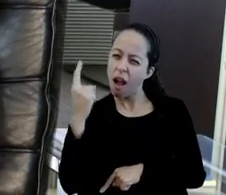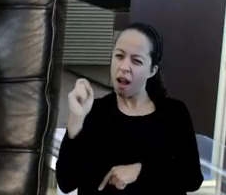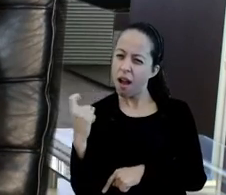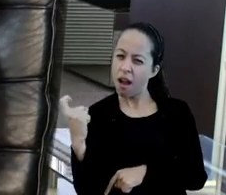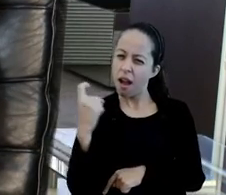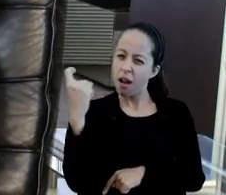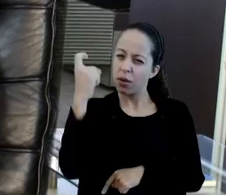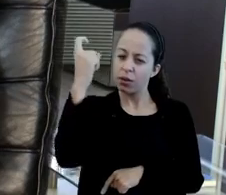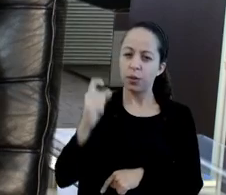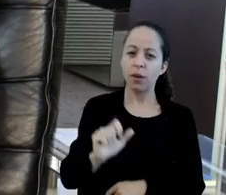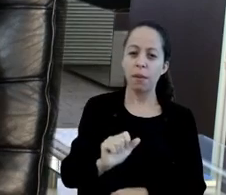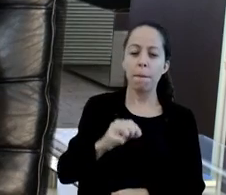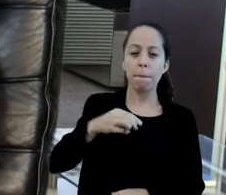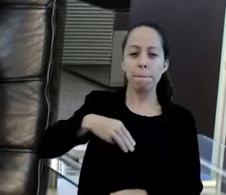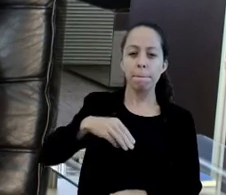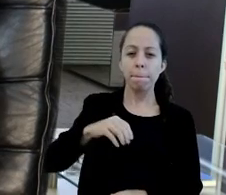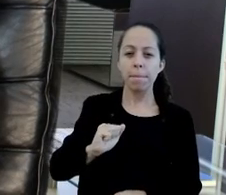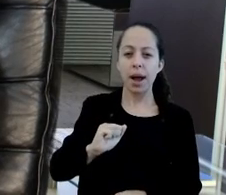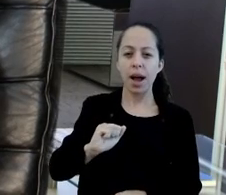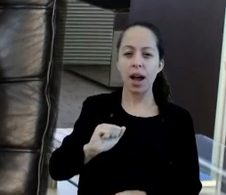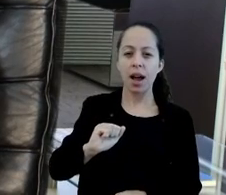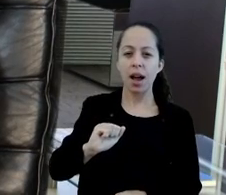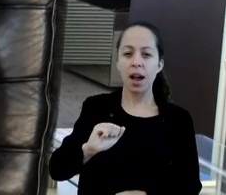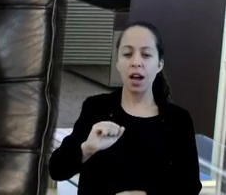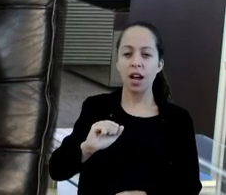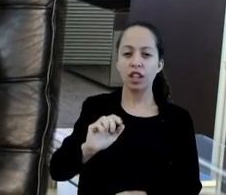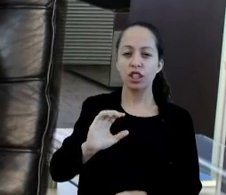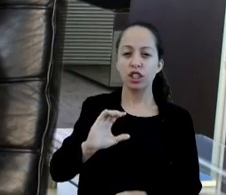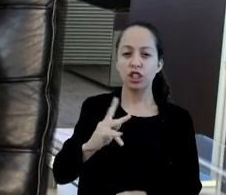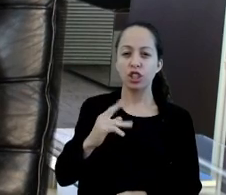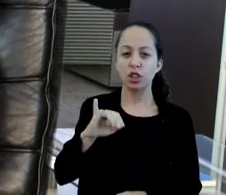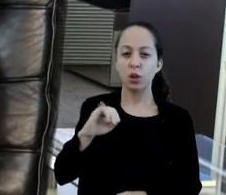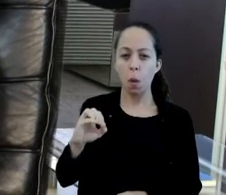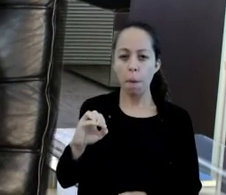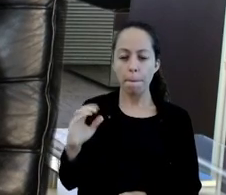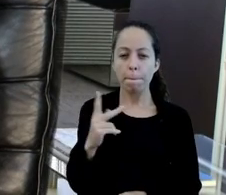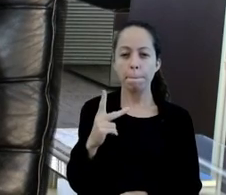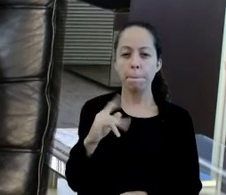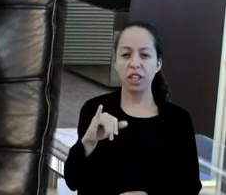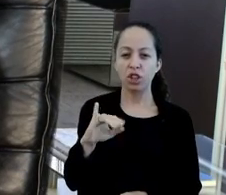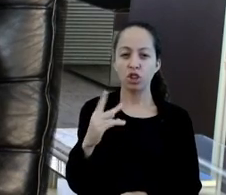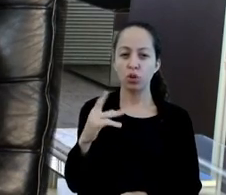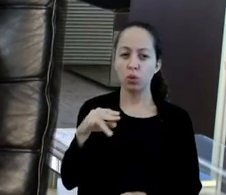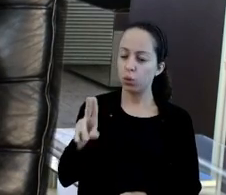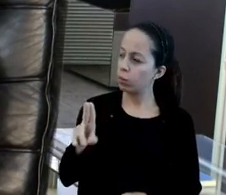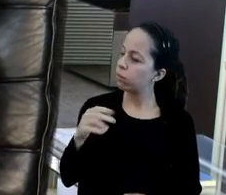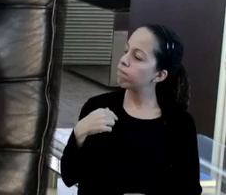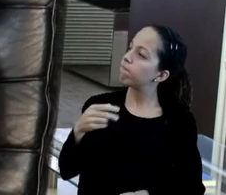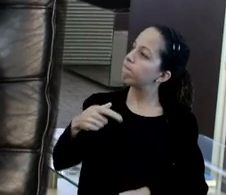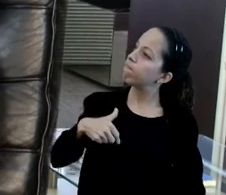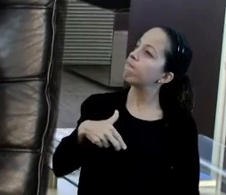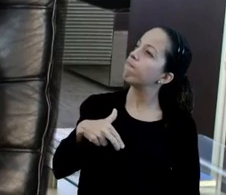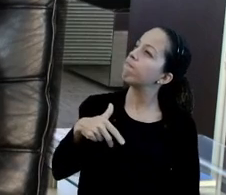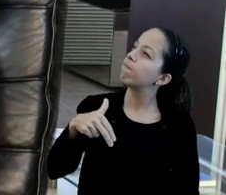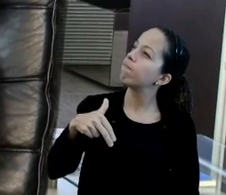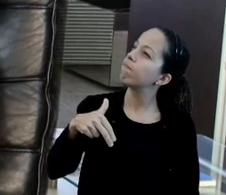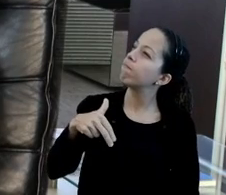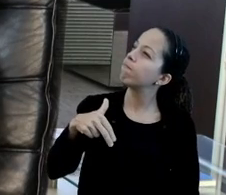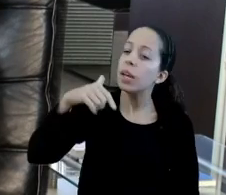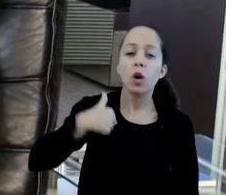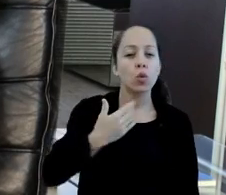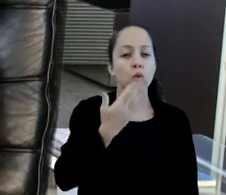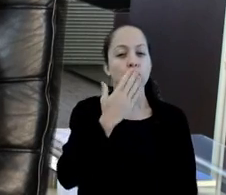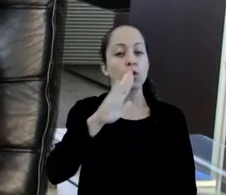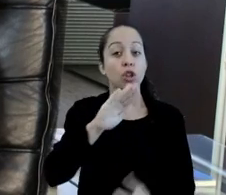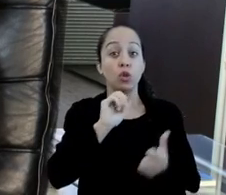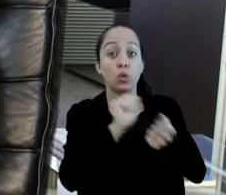tinha mobilidade reduzida há 2 anos, eu fiz um juramento para a professora da UNB que estava do meu